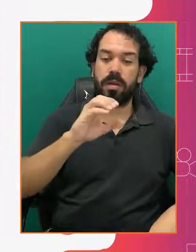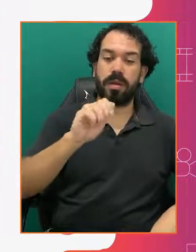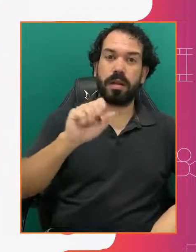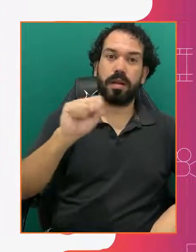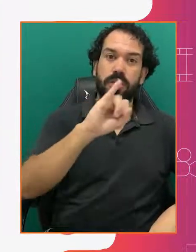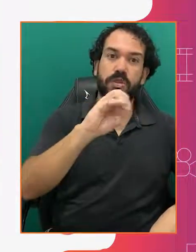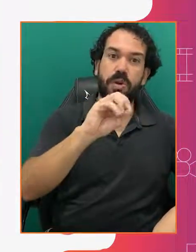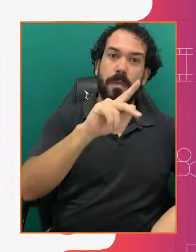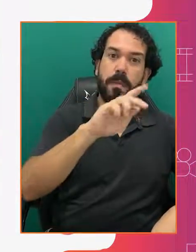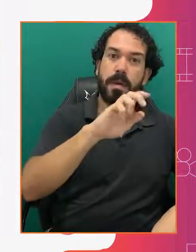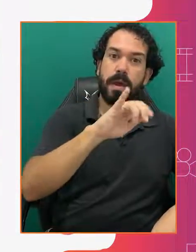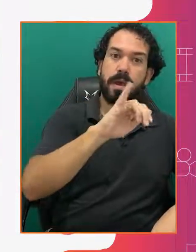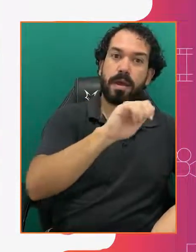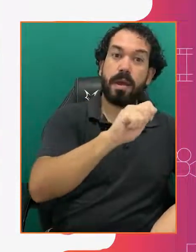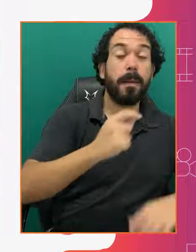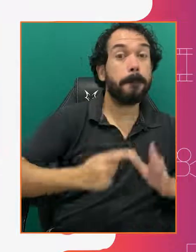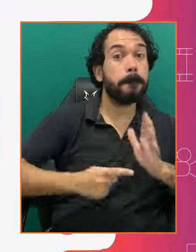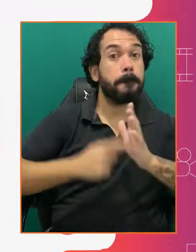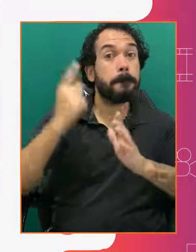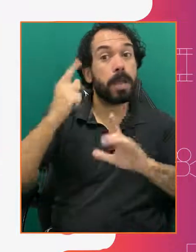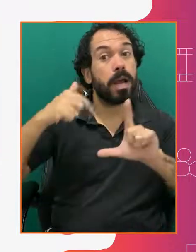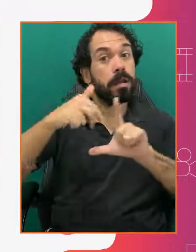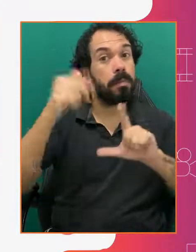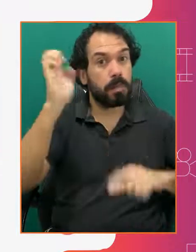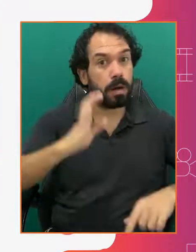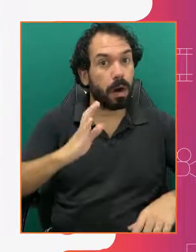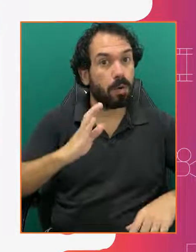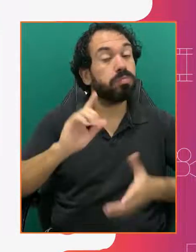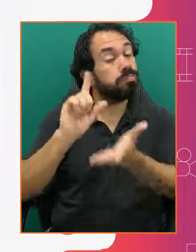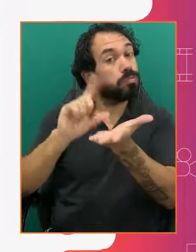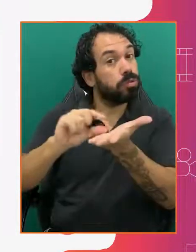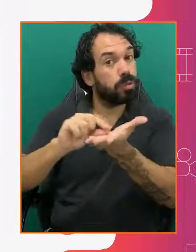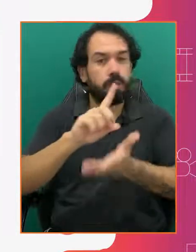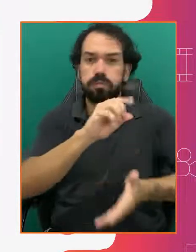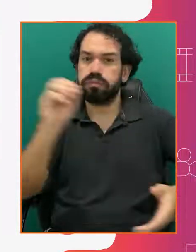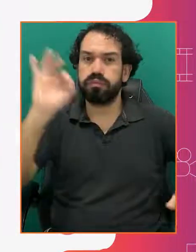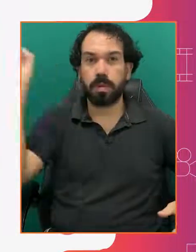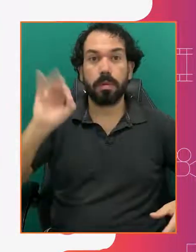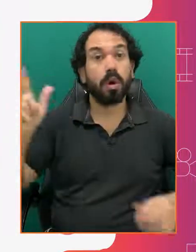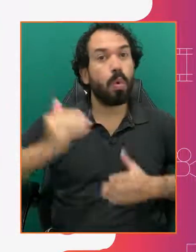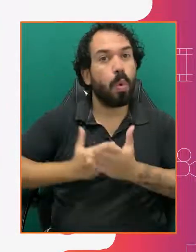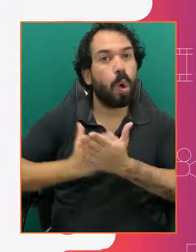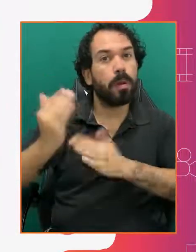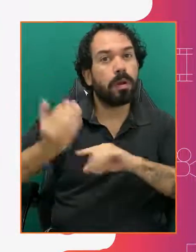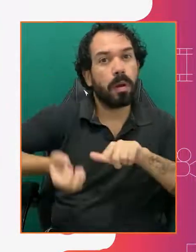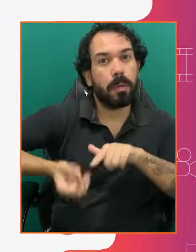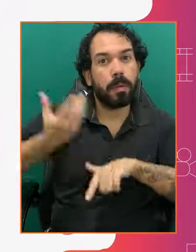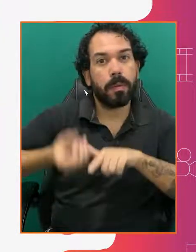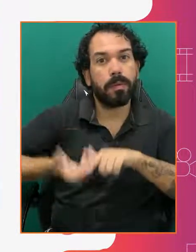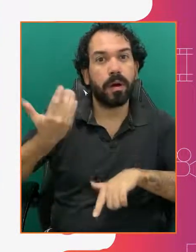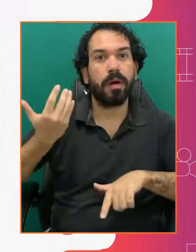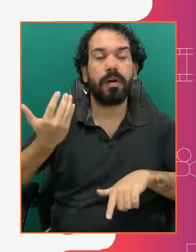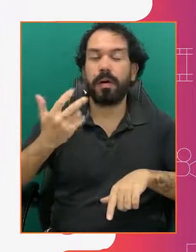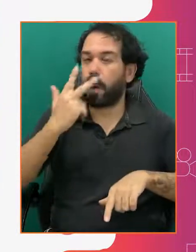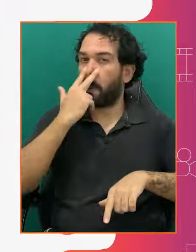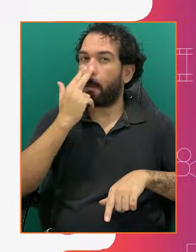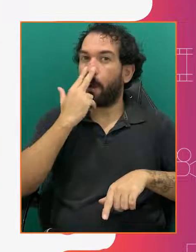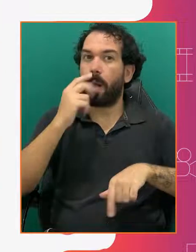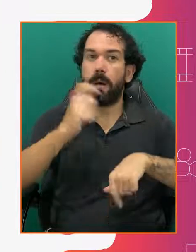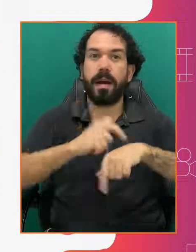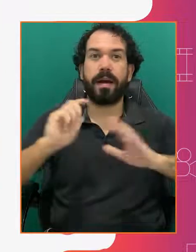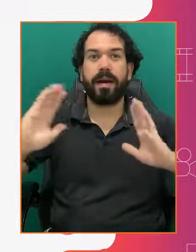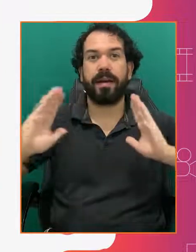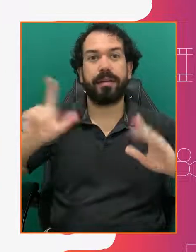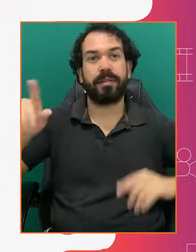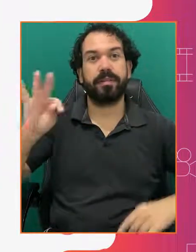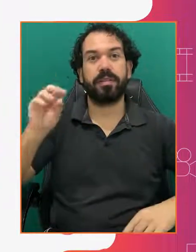Ela foi a primeira animação brasileira 100% digital e ela começou a ser produzida na mesma